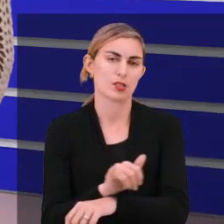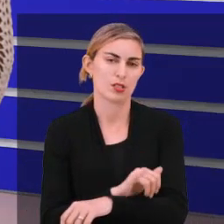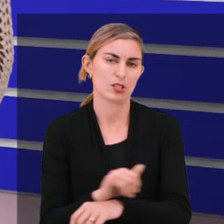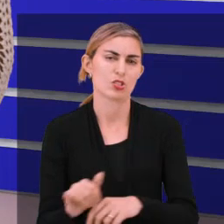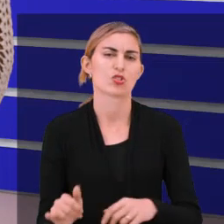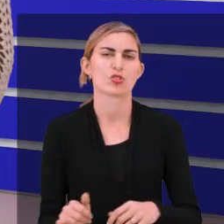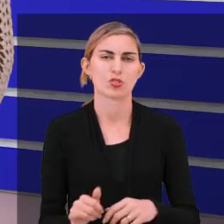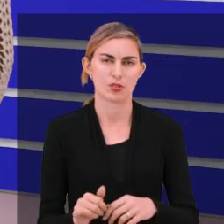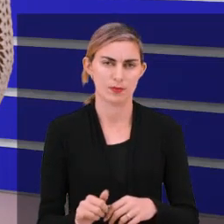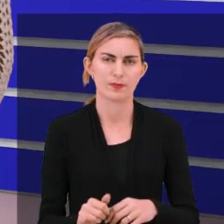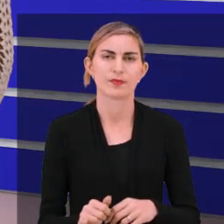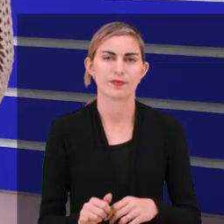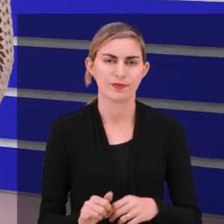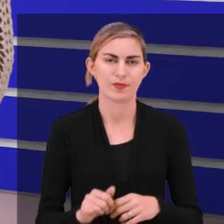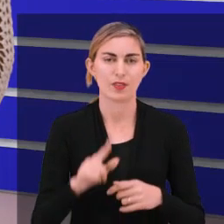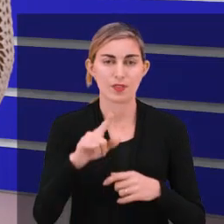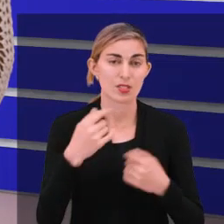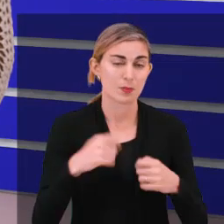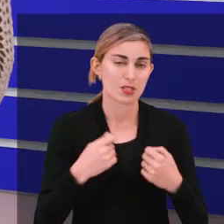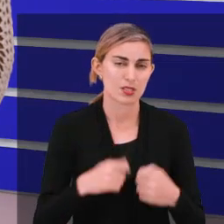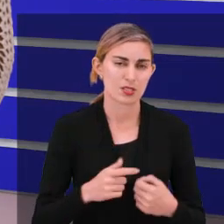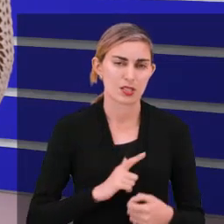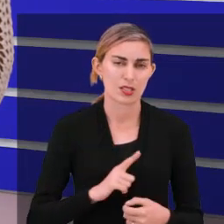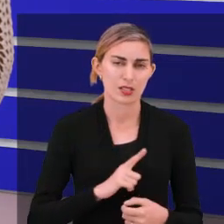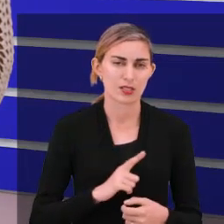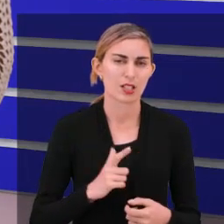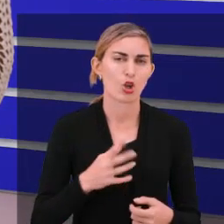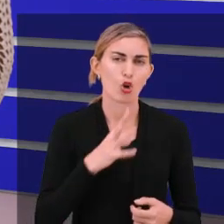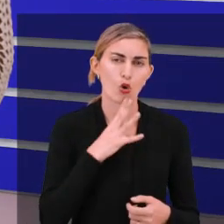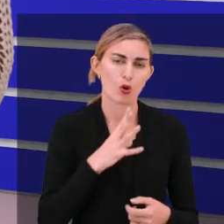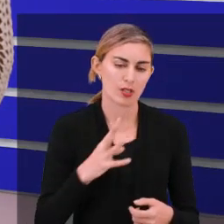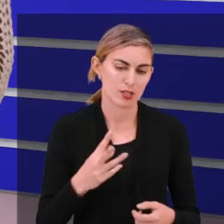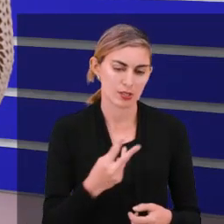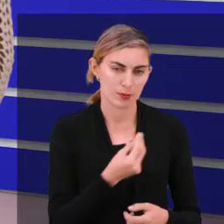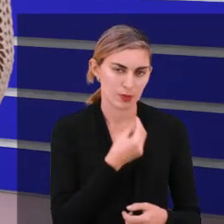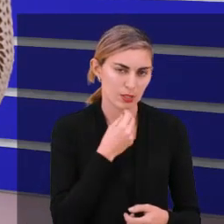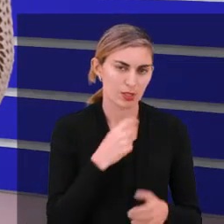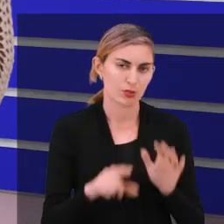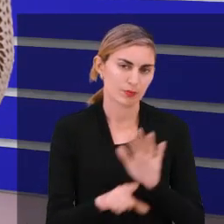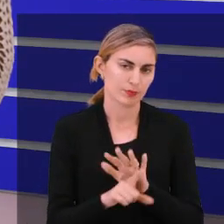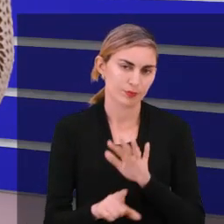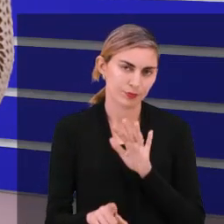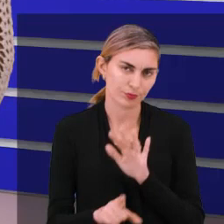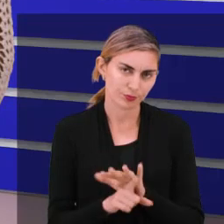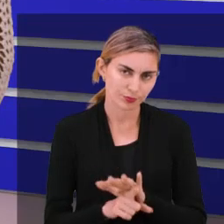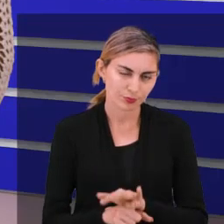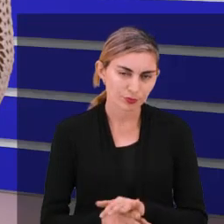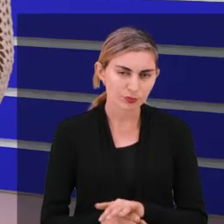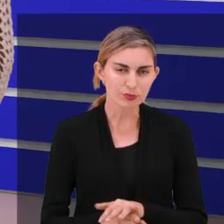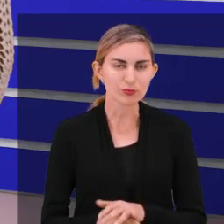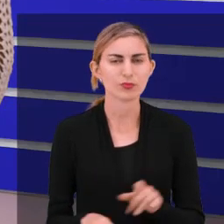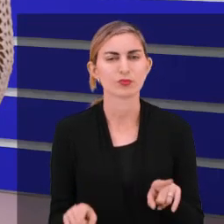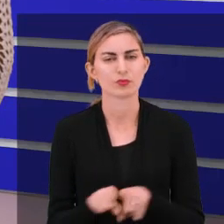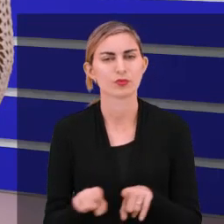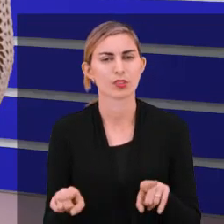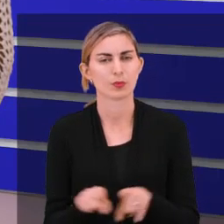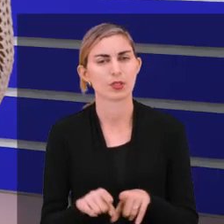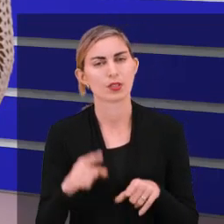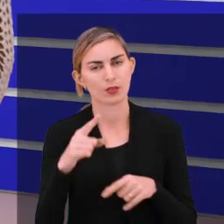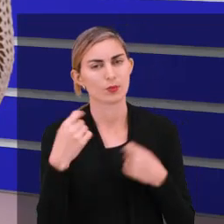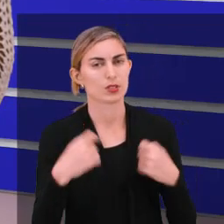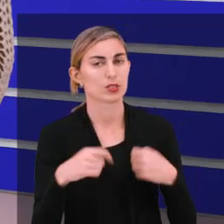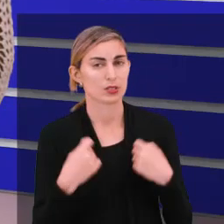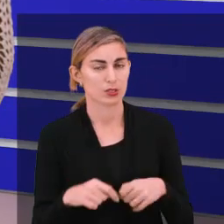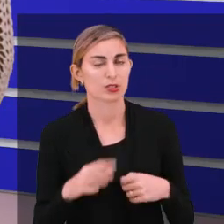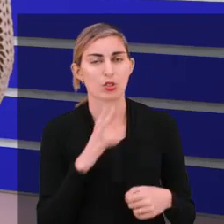estratégia muito grande, você tem que ter um excelente conhecimento da legislação e você tem que